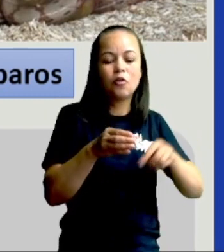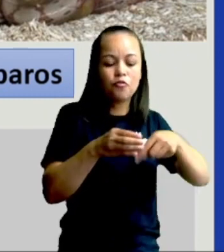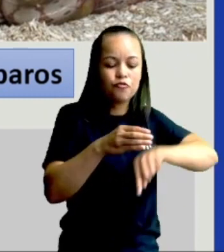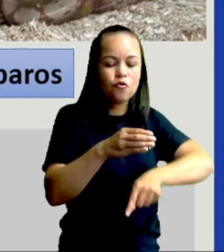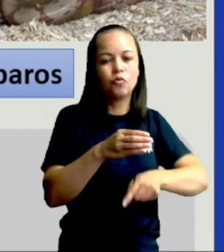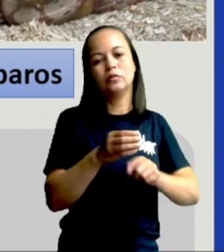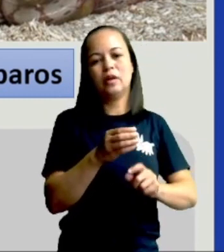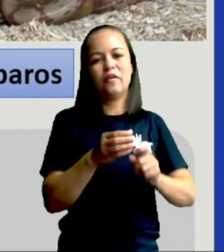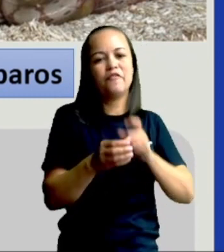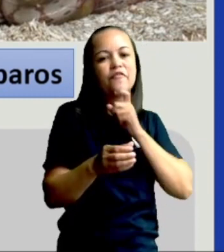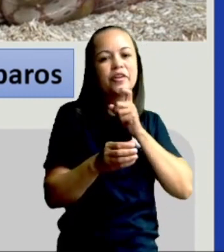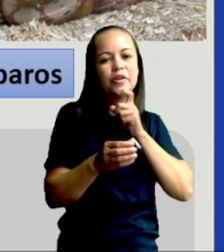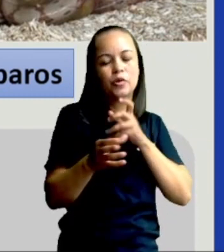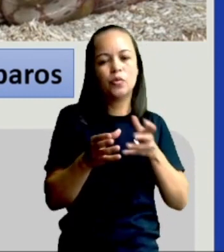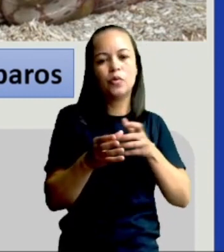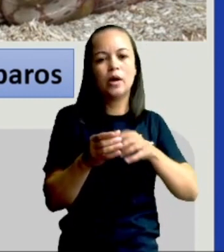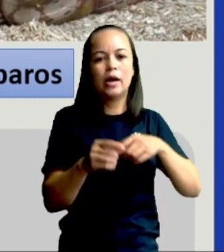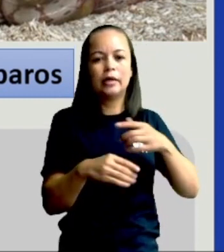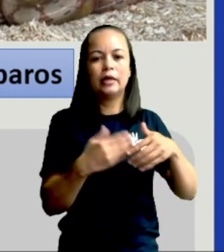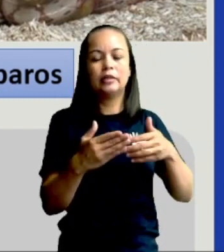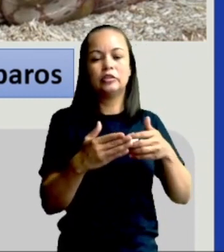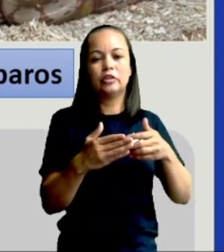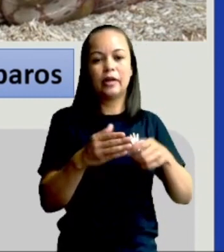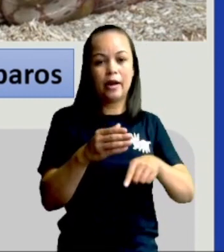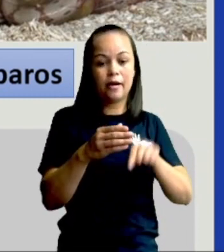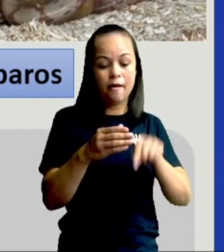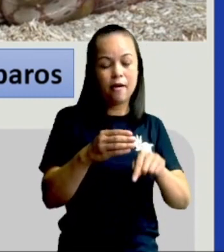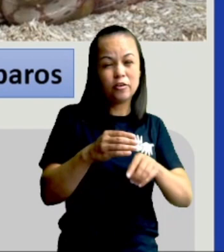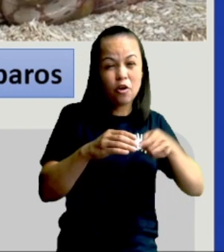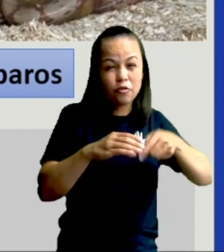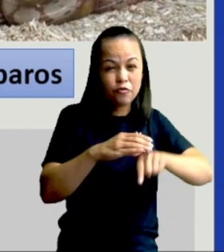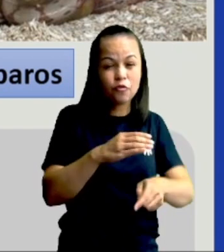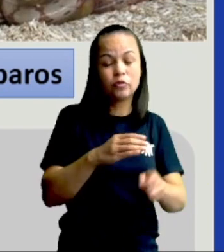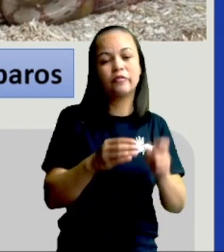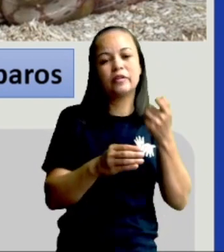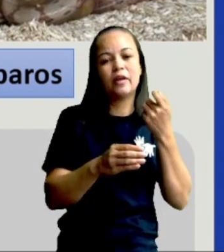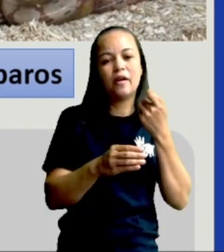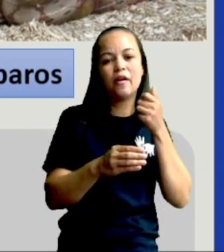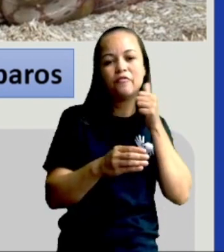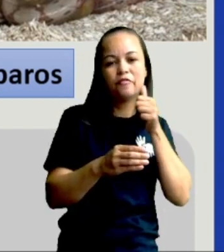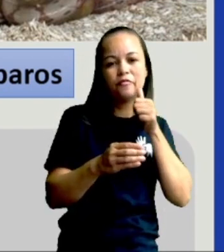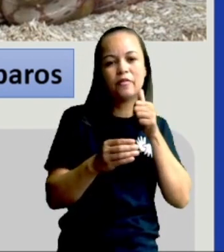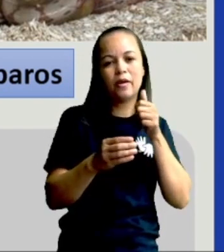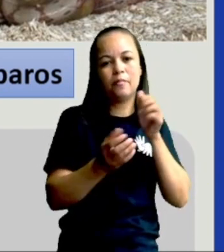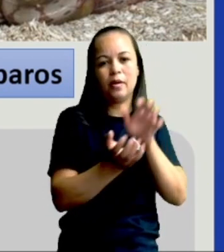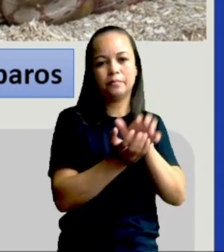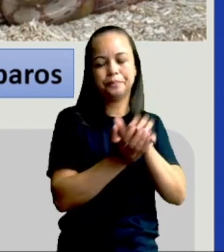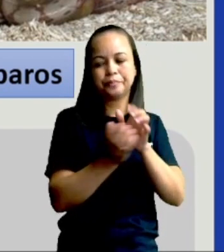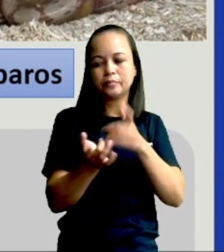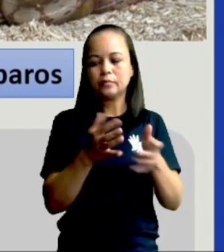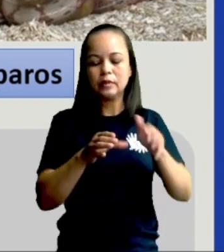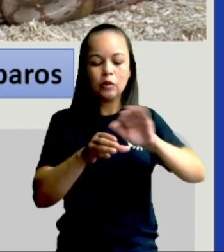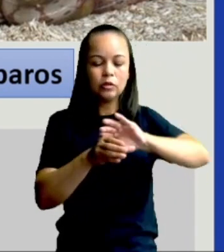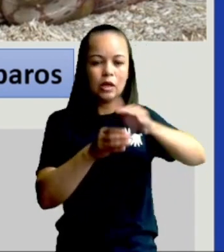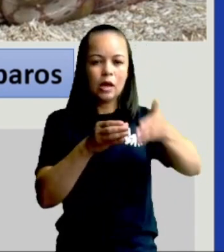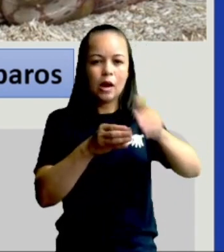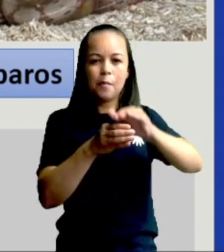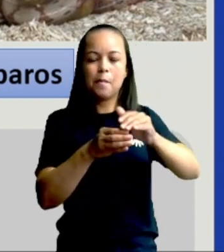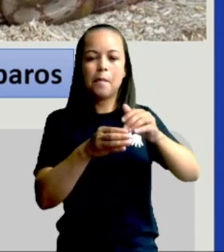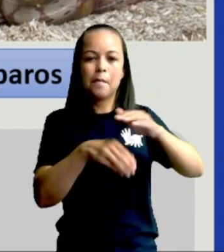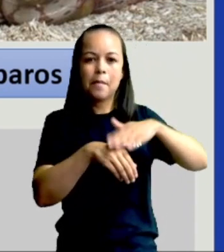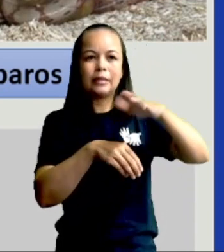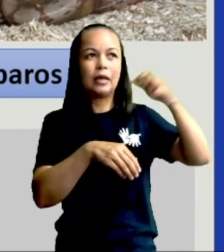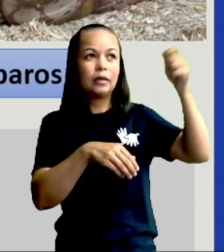então gerarão jacarés fêmeas. Os ovos que estão mais próximos à superfície ficarão um pouco mais